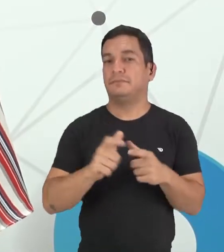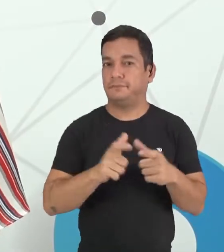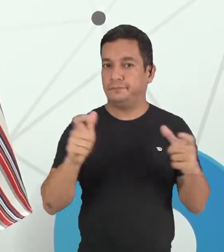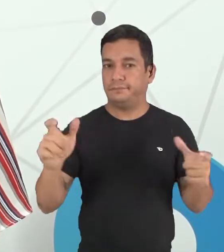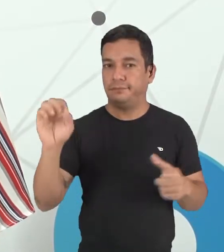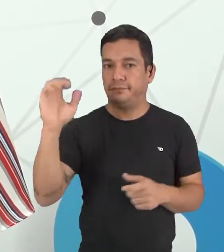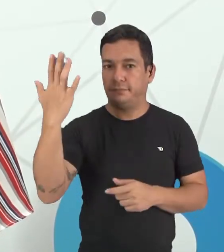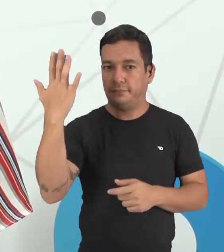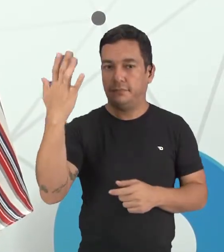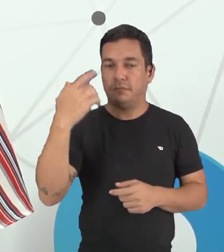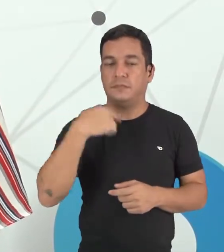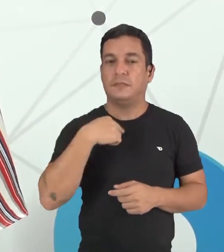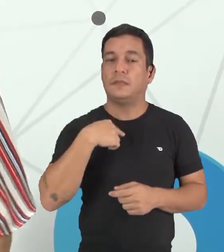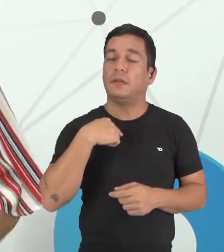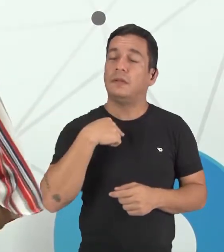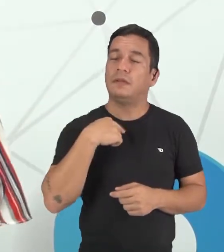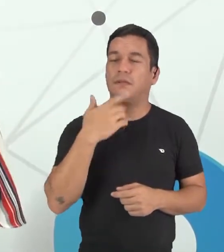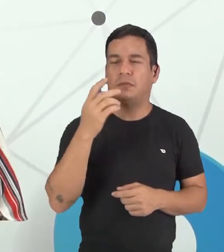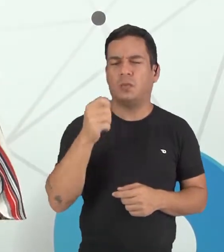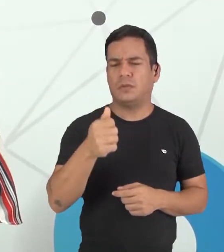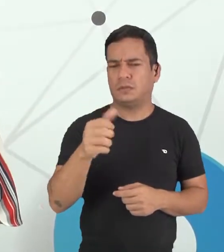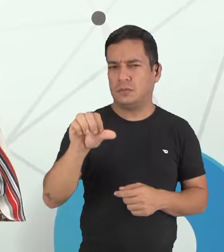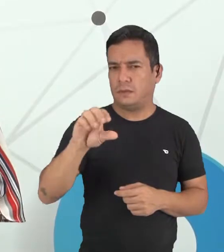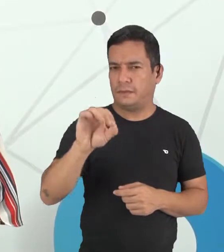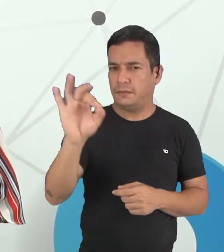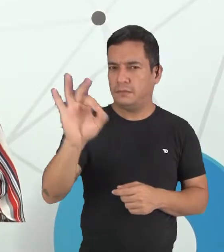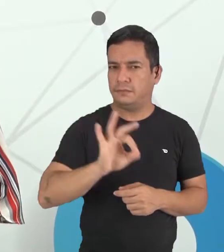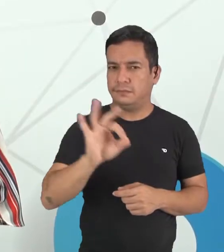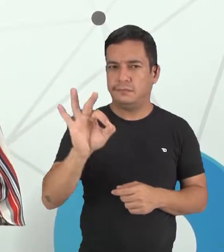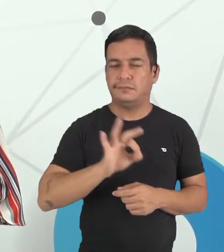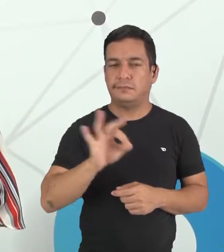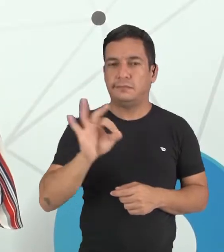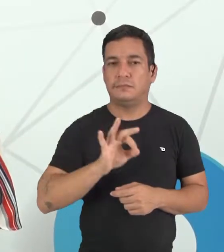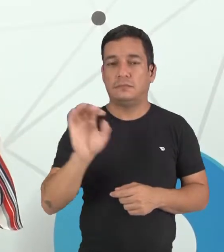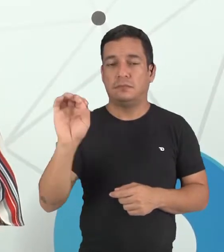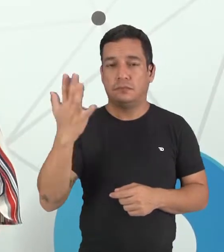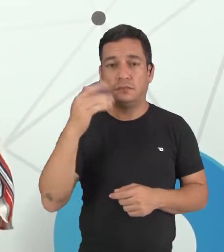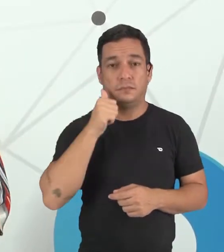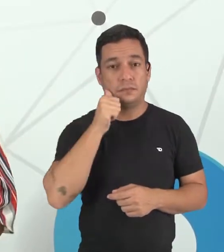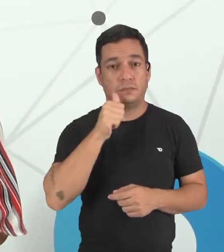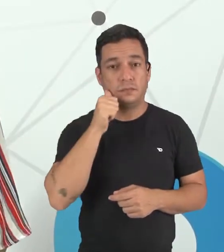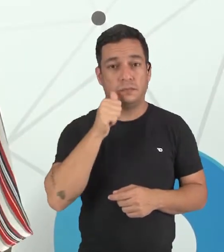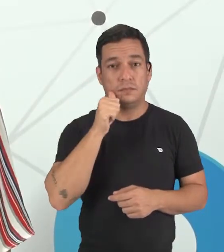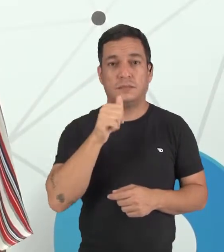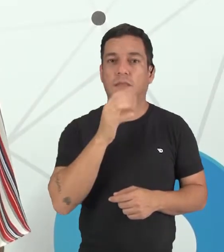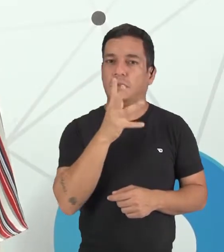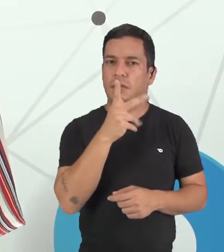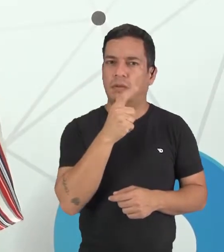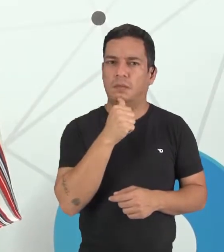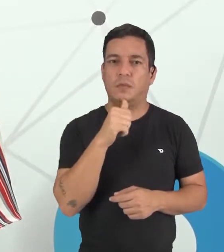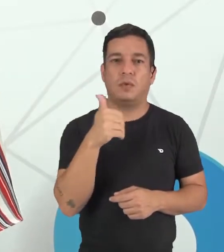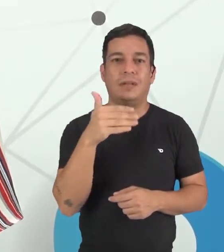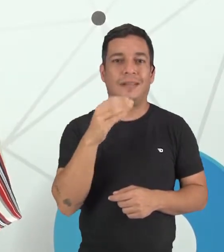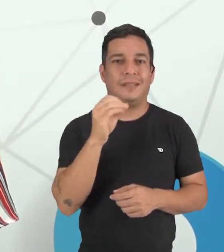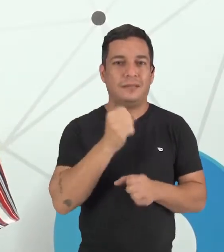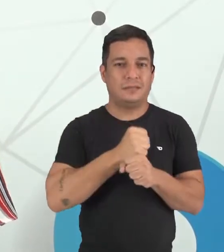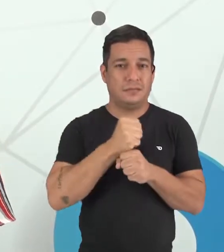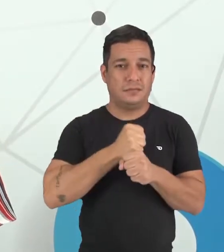maioria desses casos, eu diria que quase 90% desses casos, as mulheres demoram em média